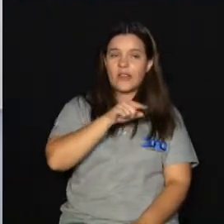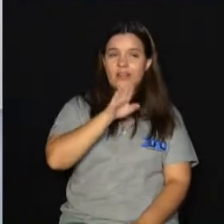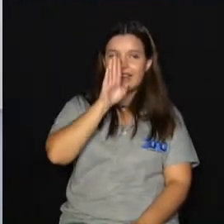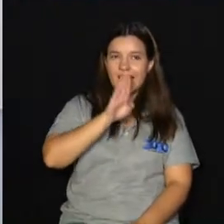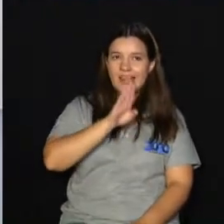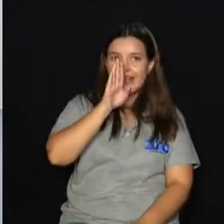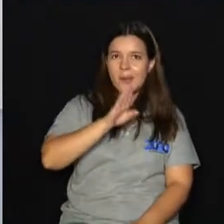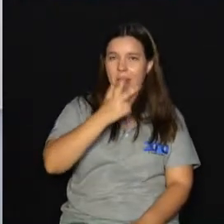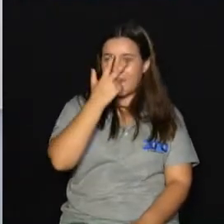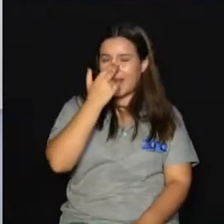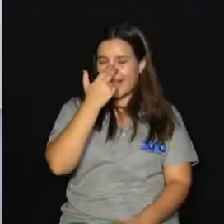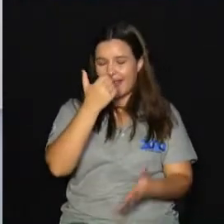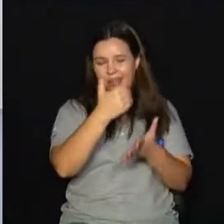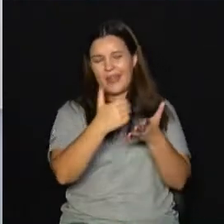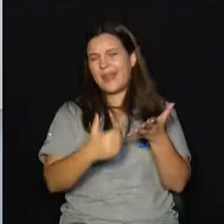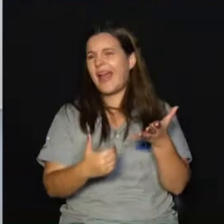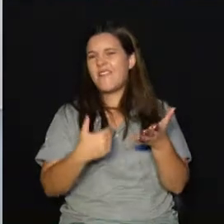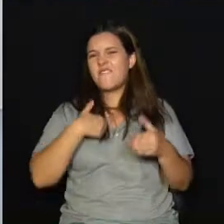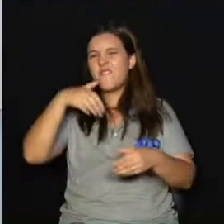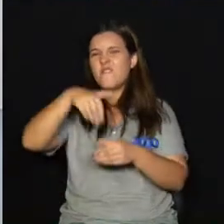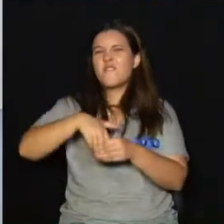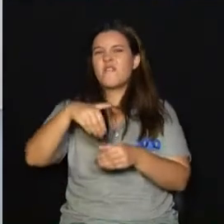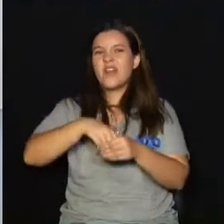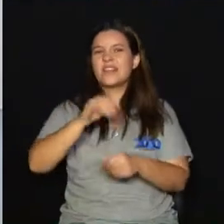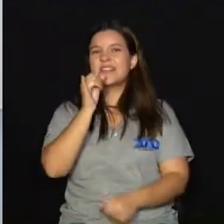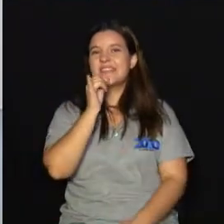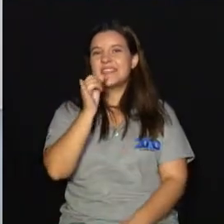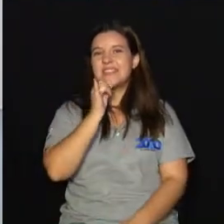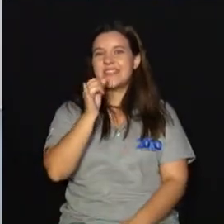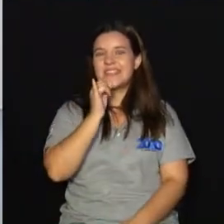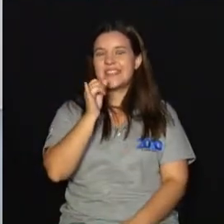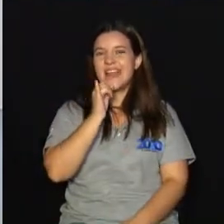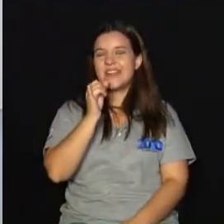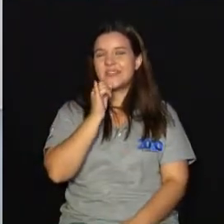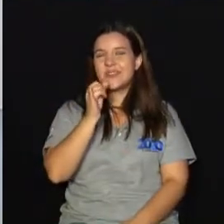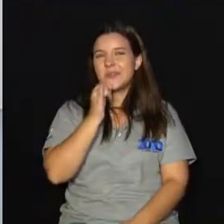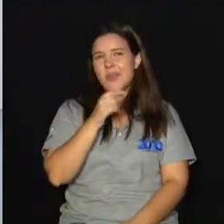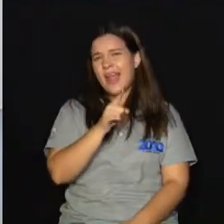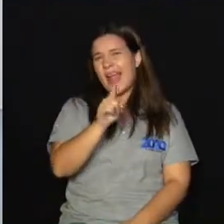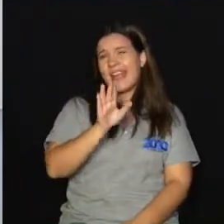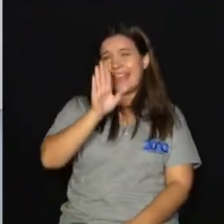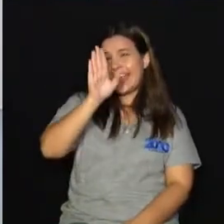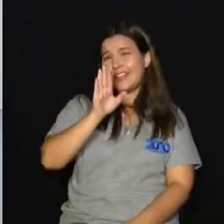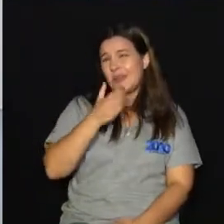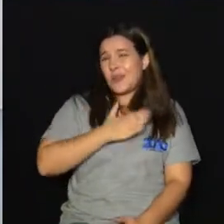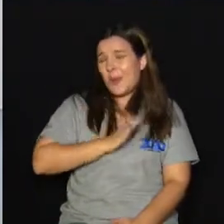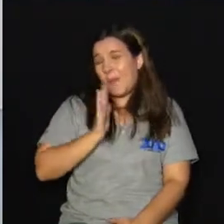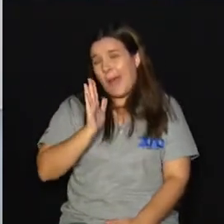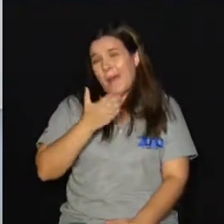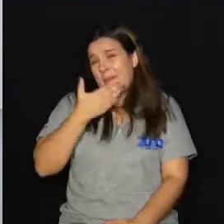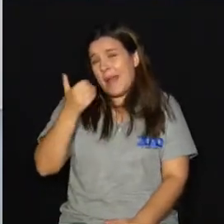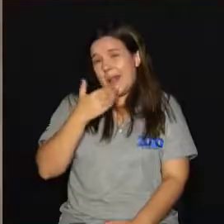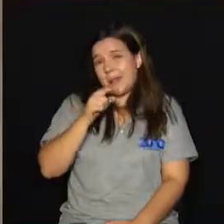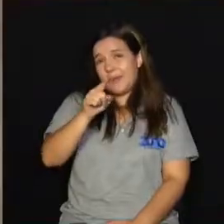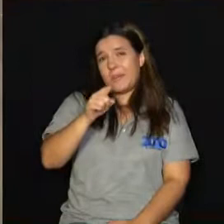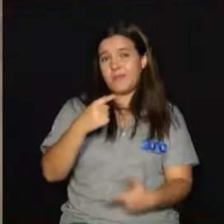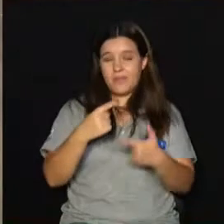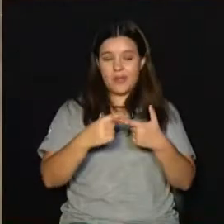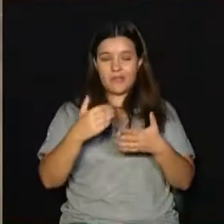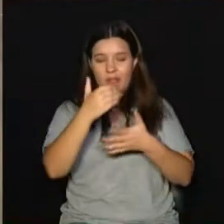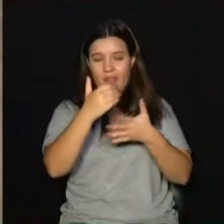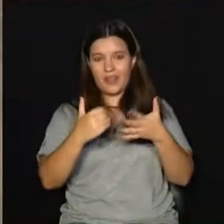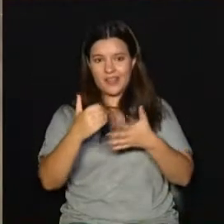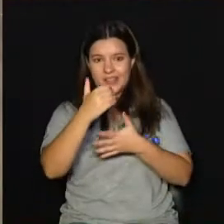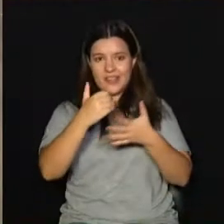estiver lá embaixo, eu falo, tá bom, então eu vou nesse menos pior que você disse, não é o meu candidato favorito, mas para que ele chegue no segundo turno, eu